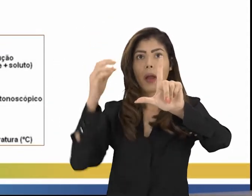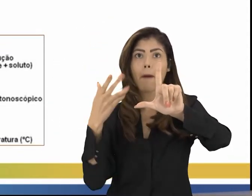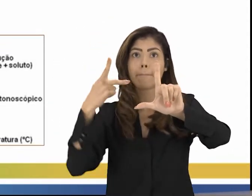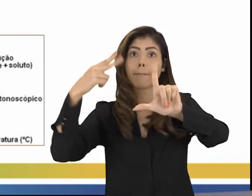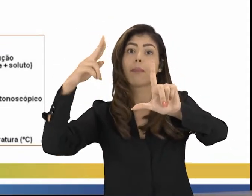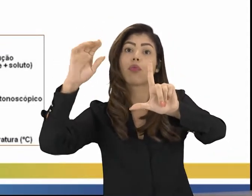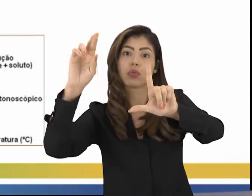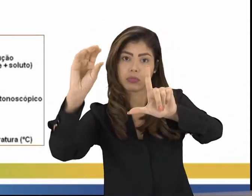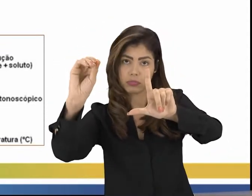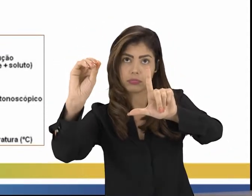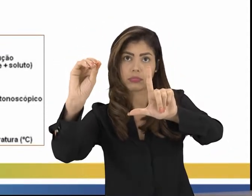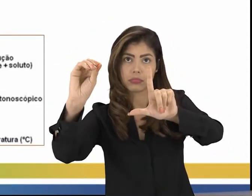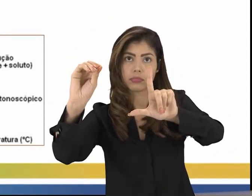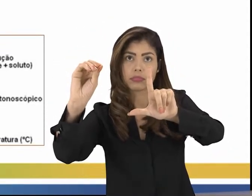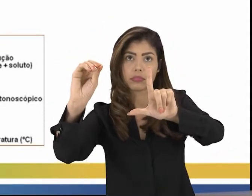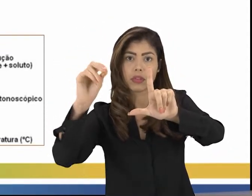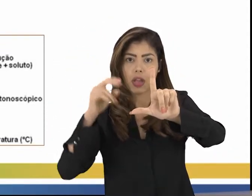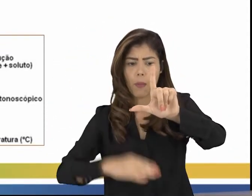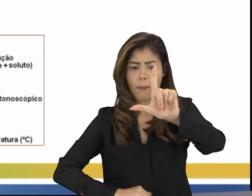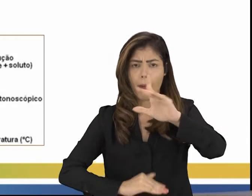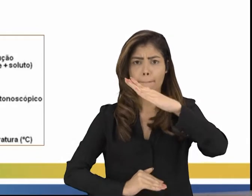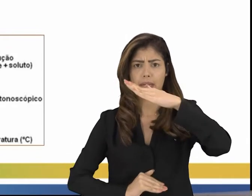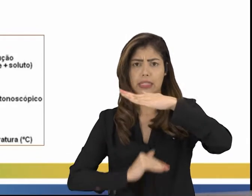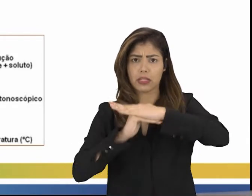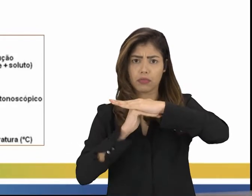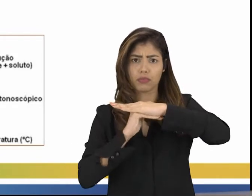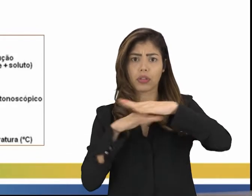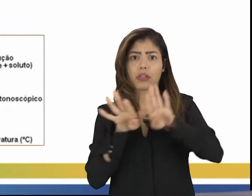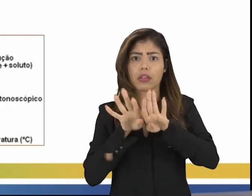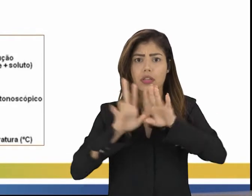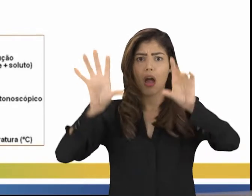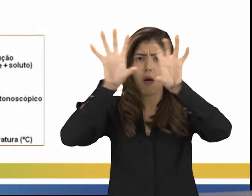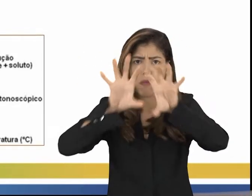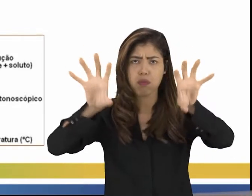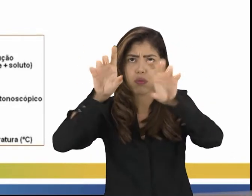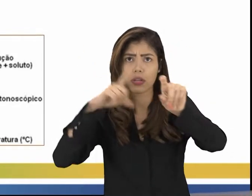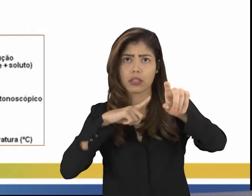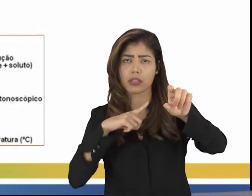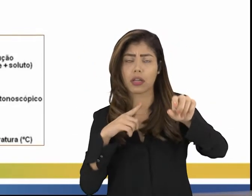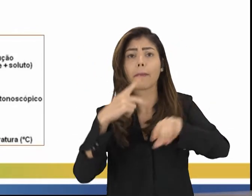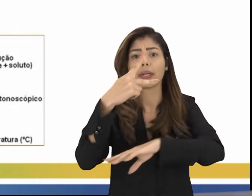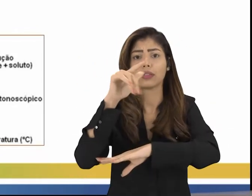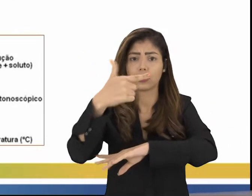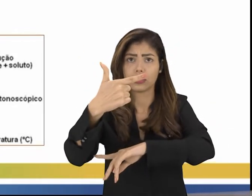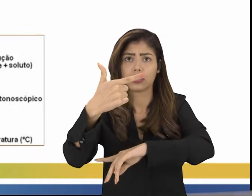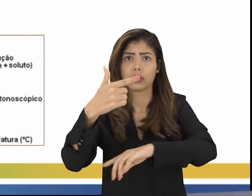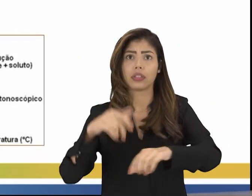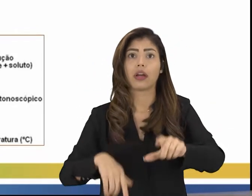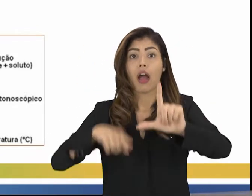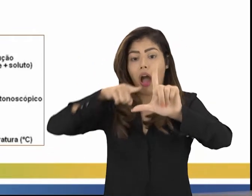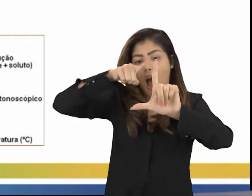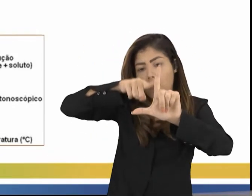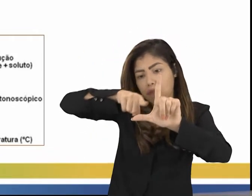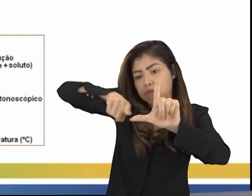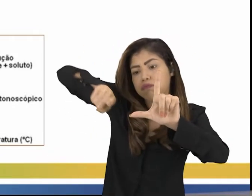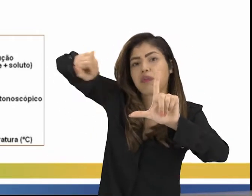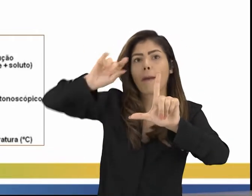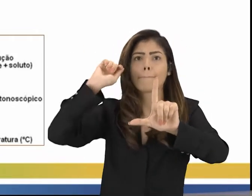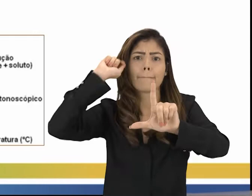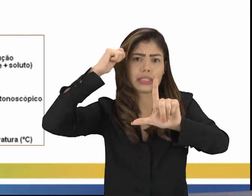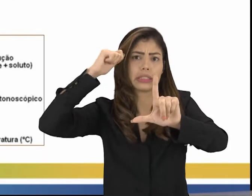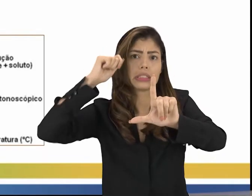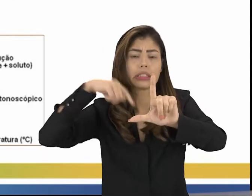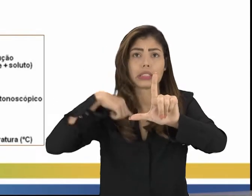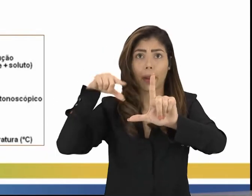puro, nós temos uma pressão máxima de vapor, que é o P2 ali, e a curva escura, nós temos